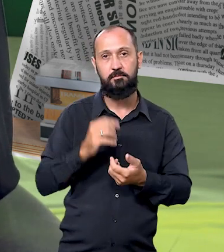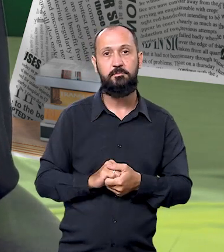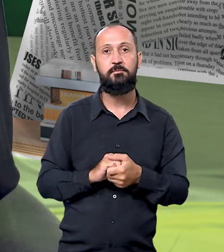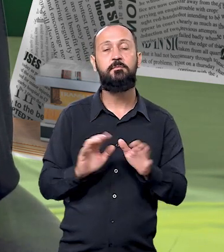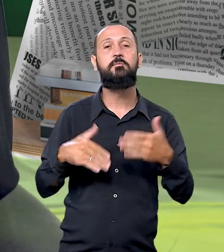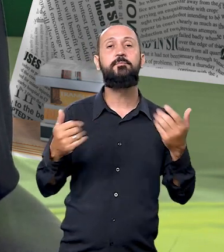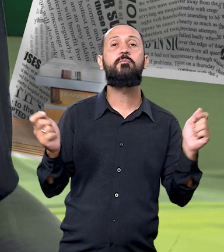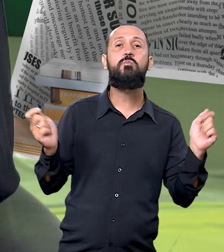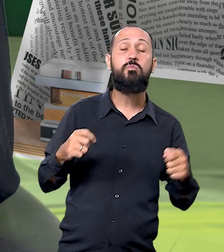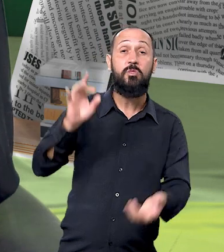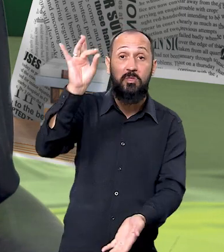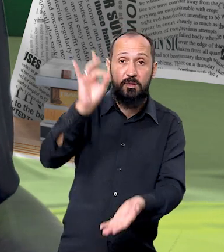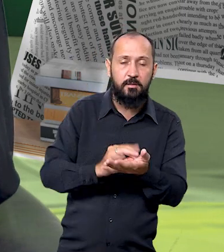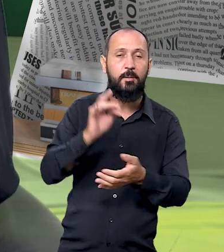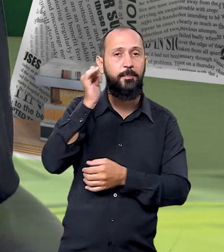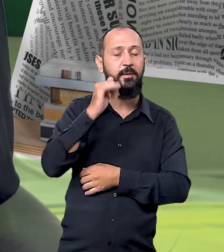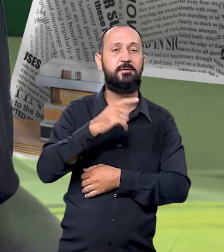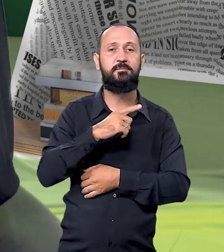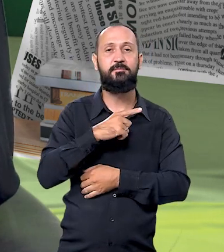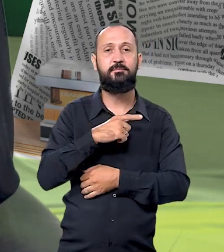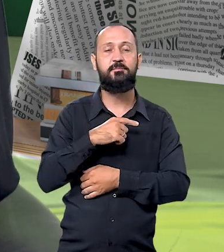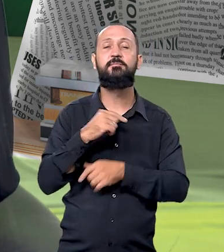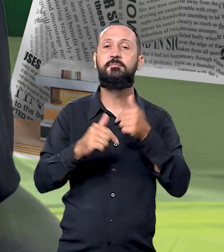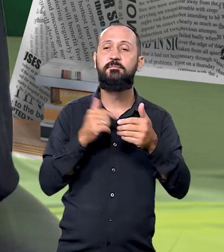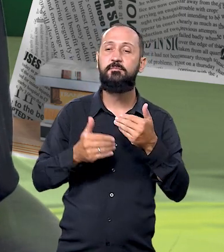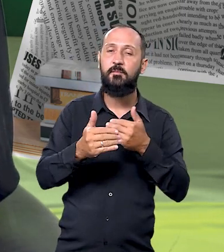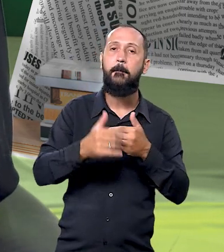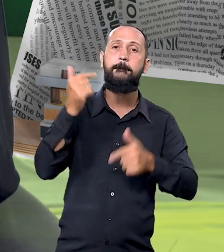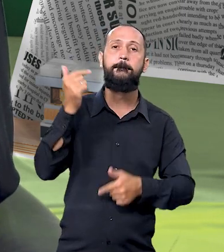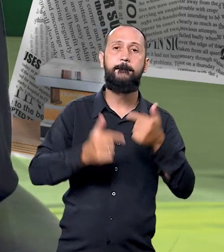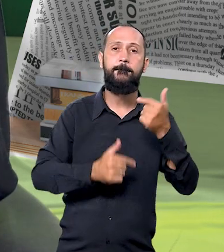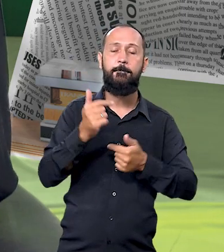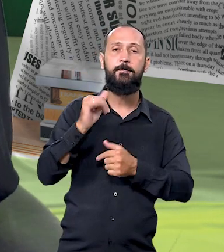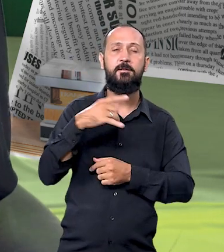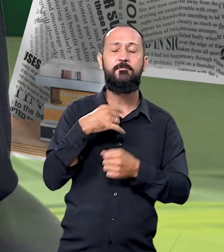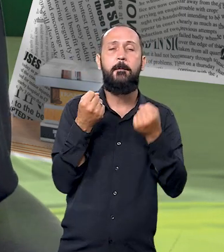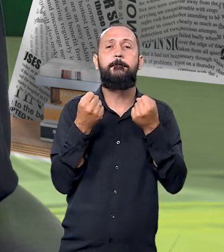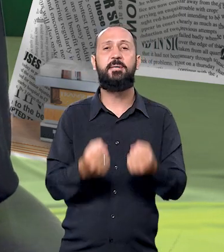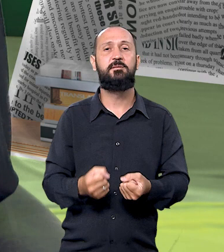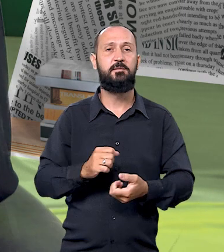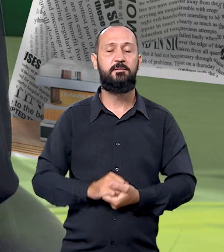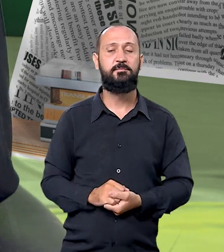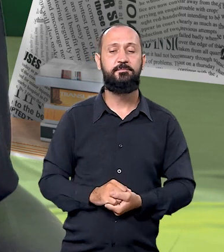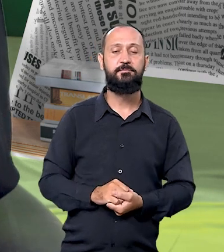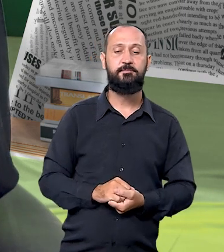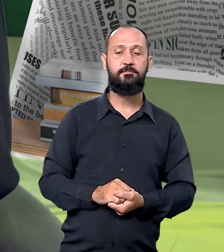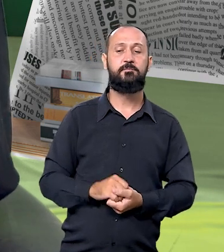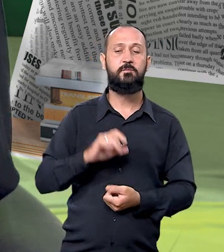mãe. Então, quais são as condições efetivas que as mulheres têm para desempenharem uma função pública sem ficar